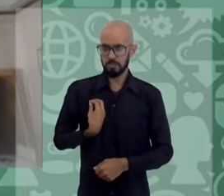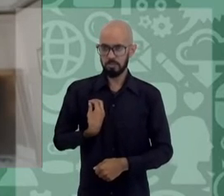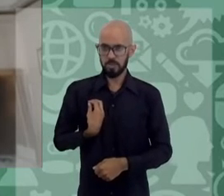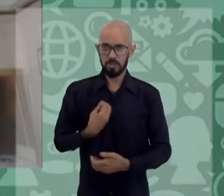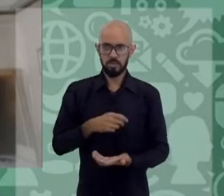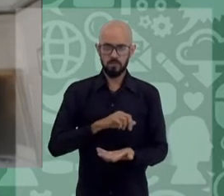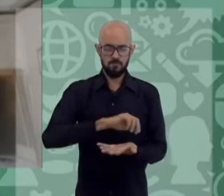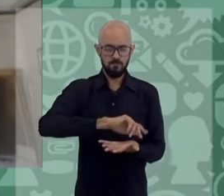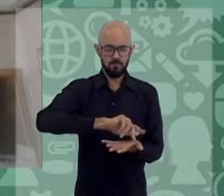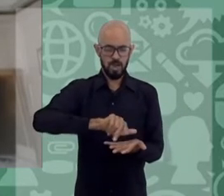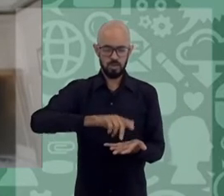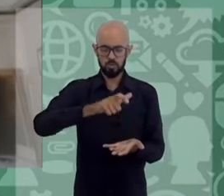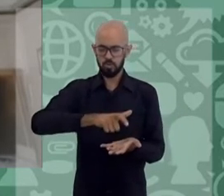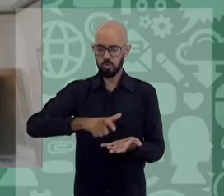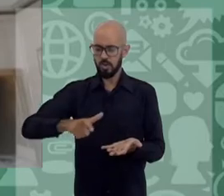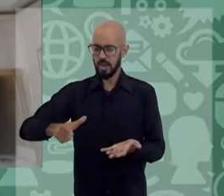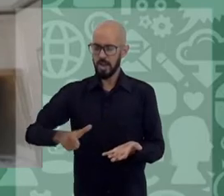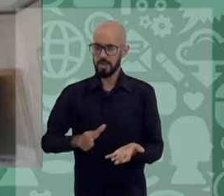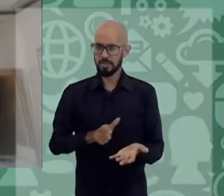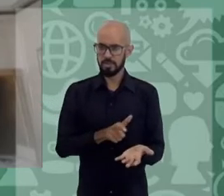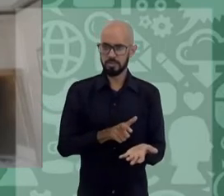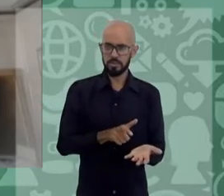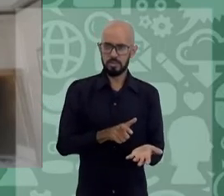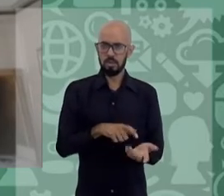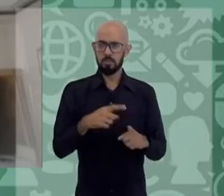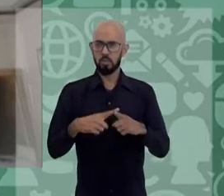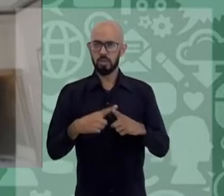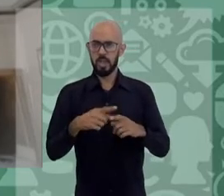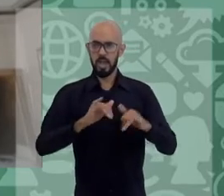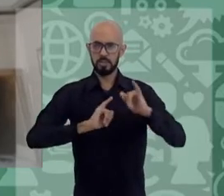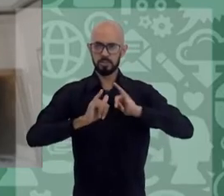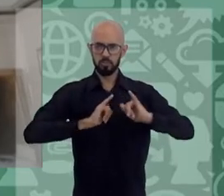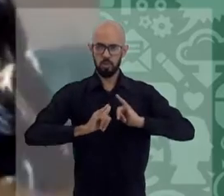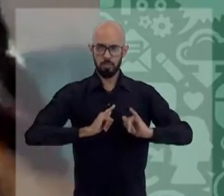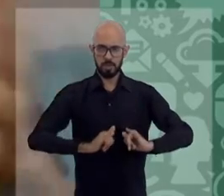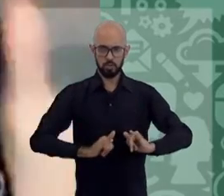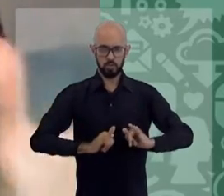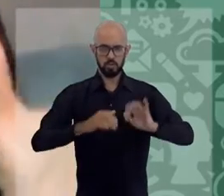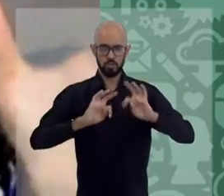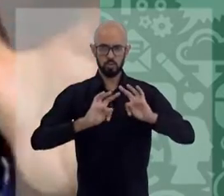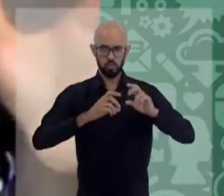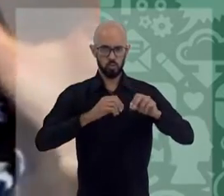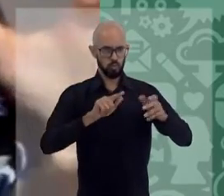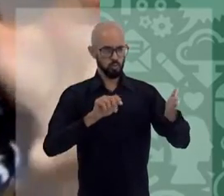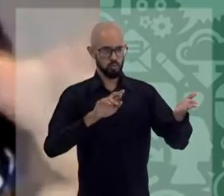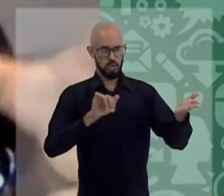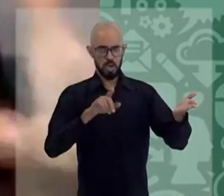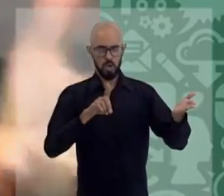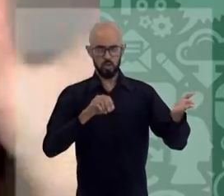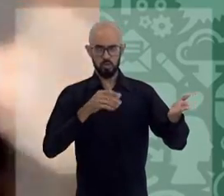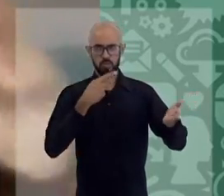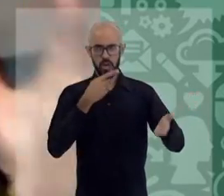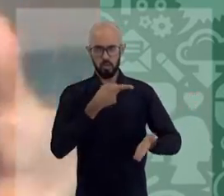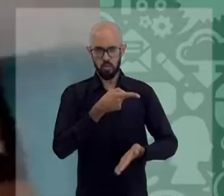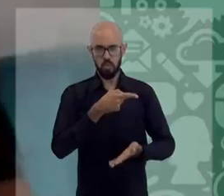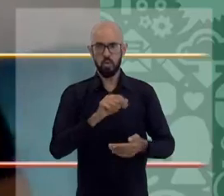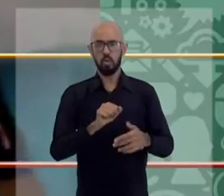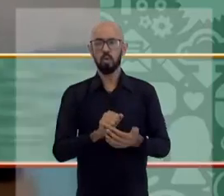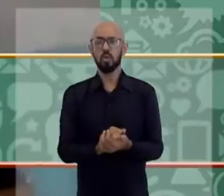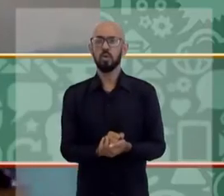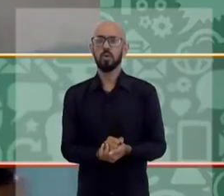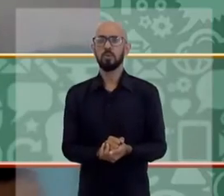mobilizar em diversos espaços. A informação, e eu acho que tudo isso que o Geraldo traz, e